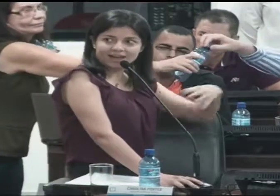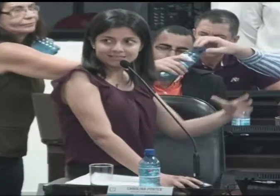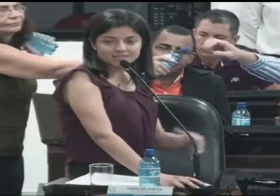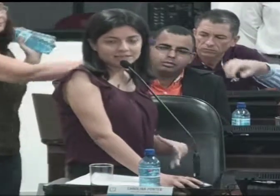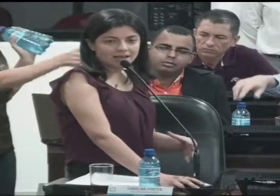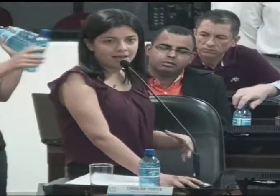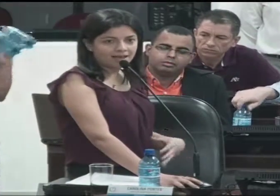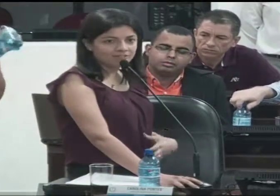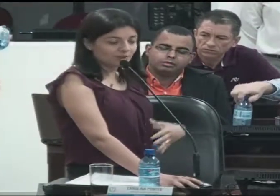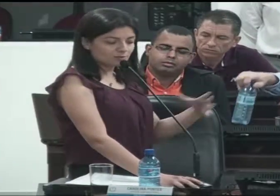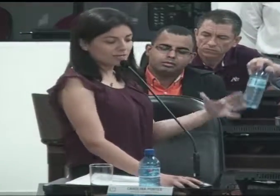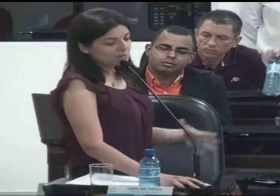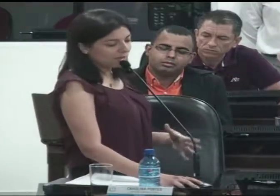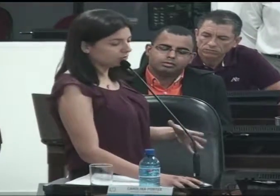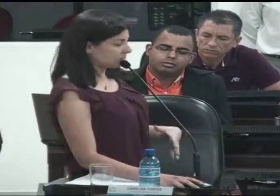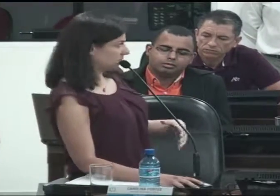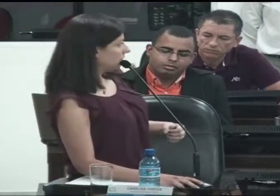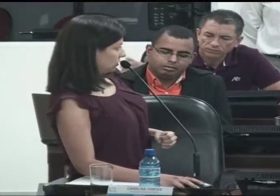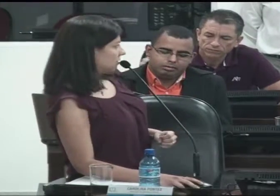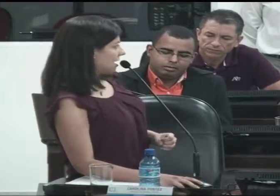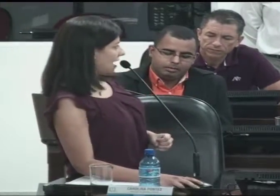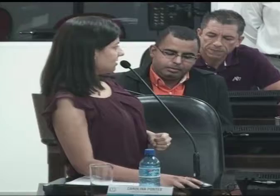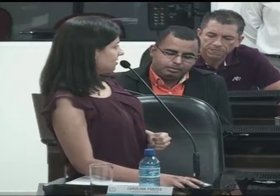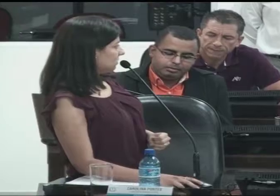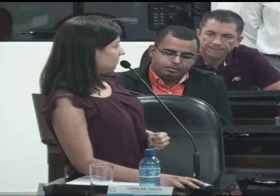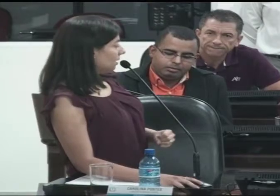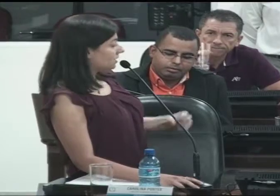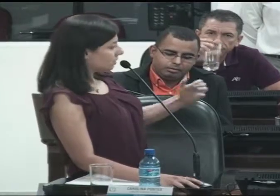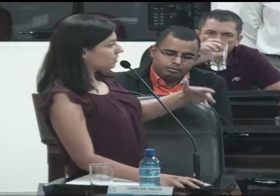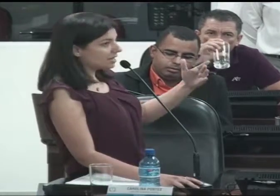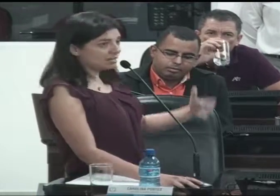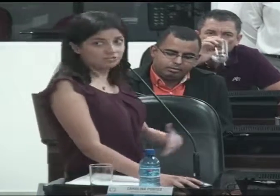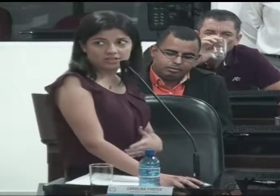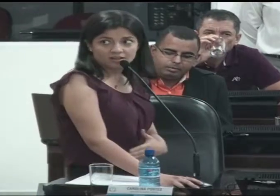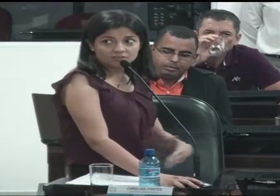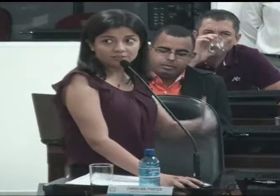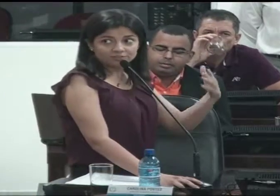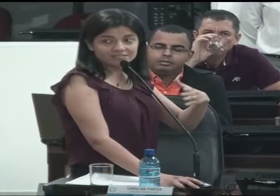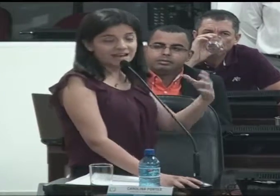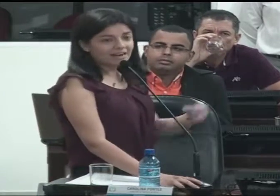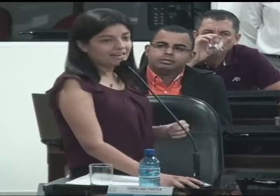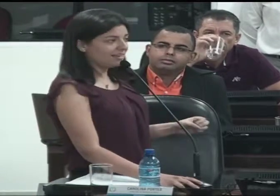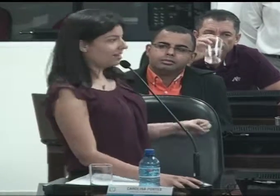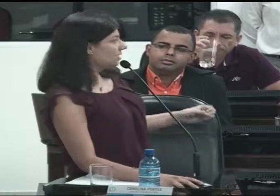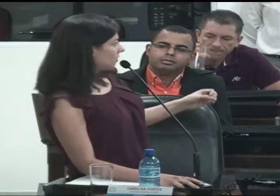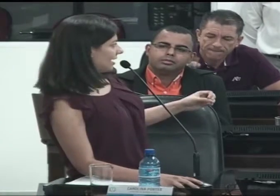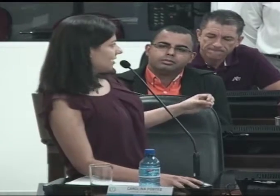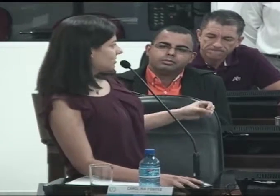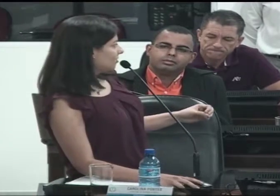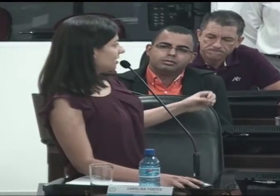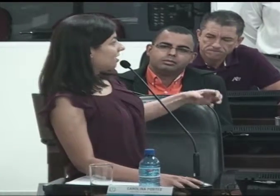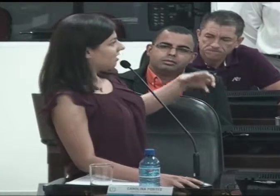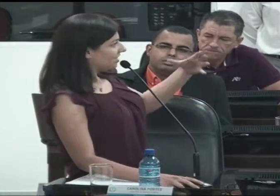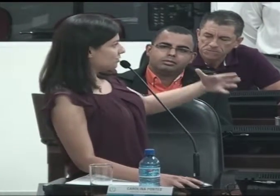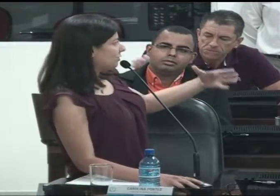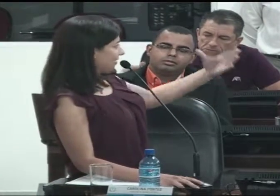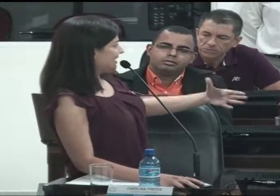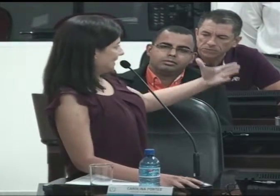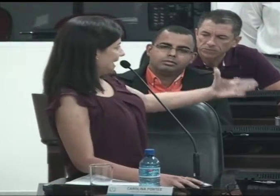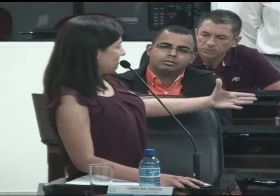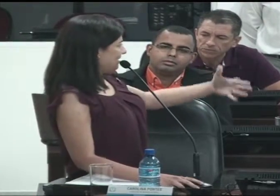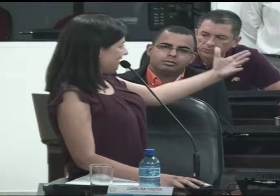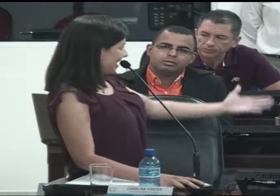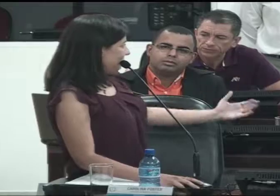a diversos segmentos sociais. Mas só gostaria de frisar aí com relação que isso